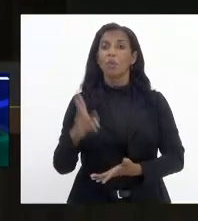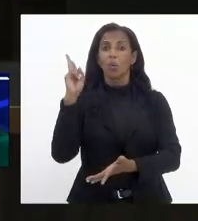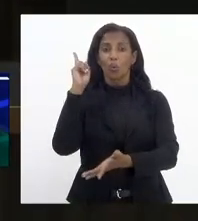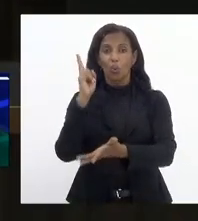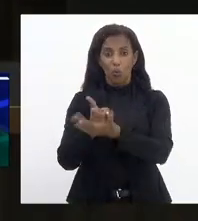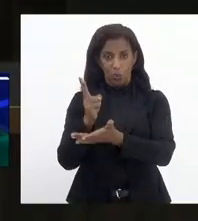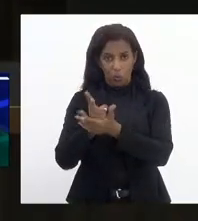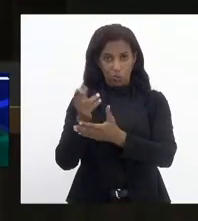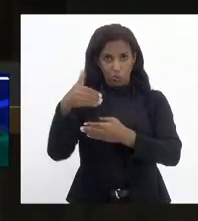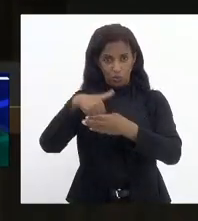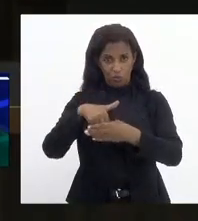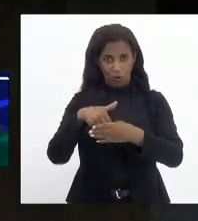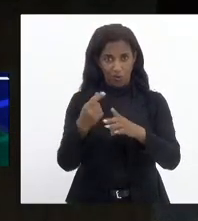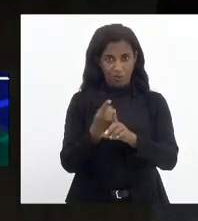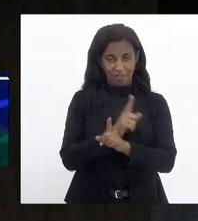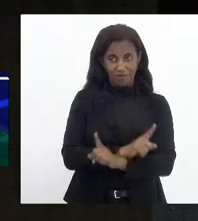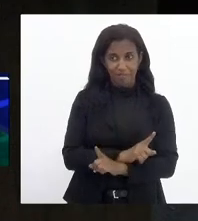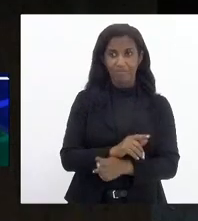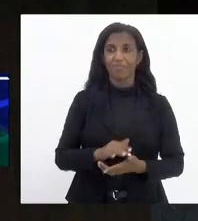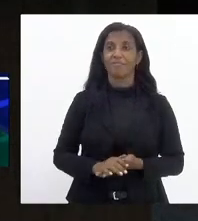Luiz? Eu continuo com voto divergente.